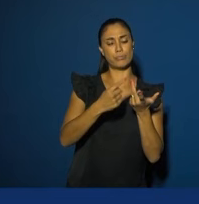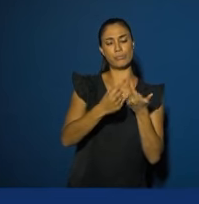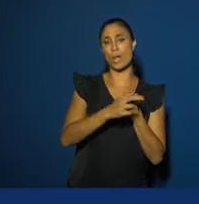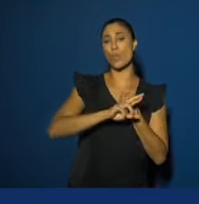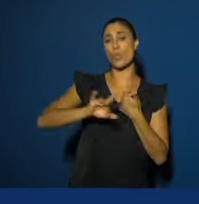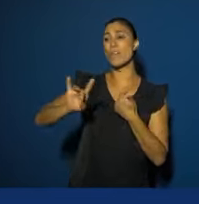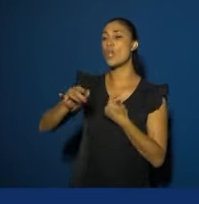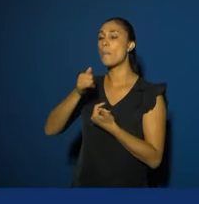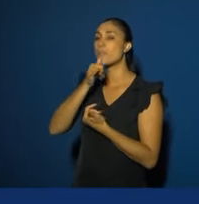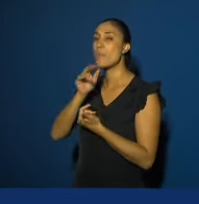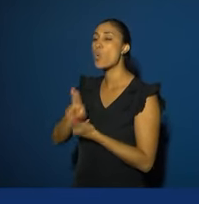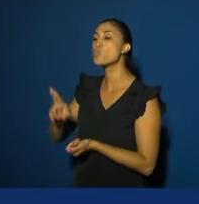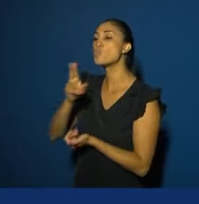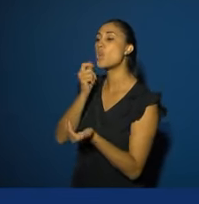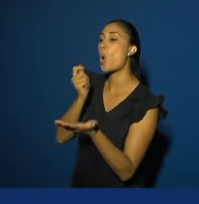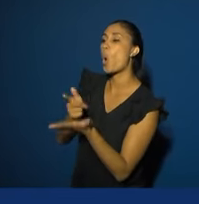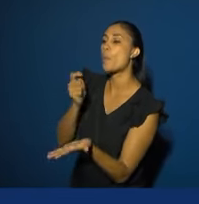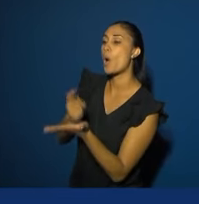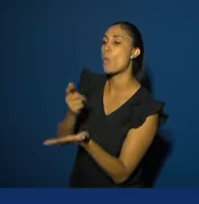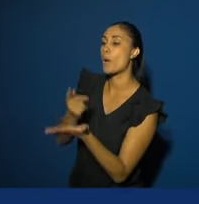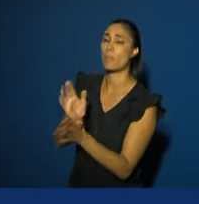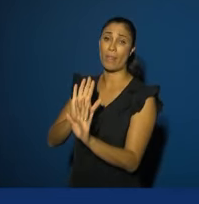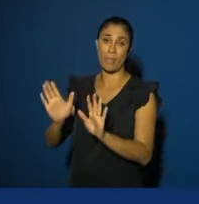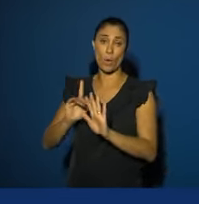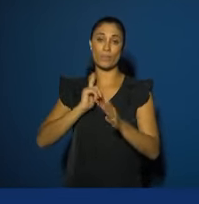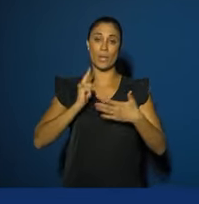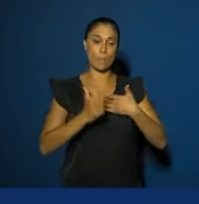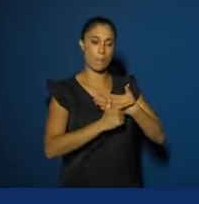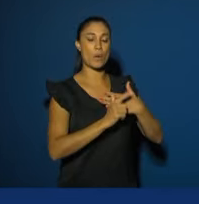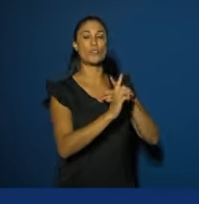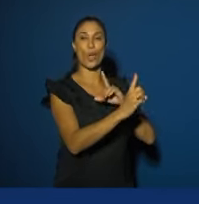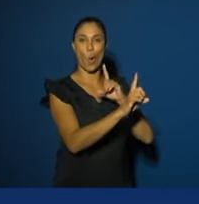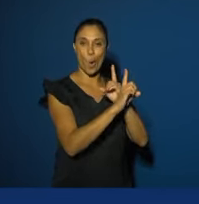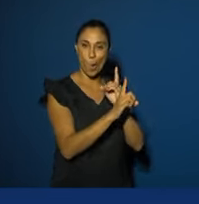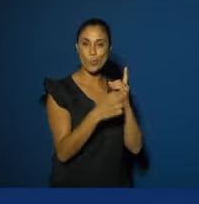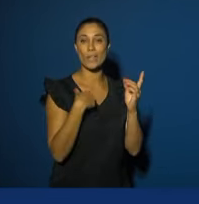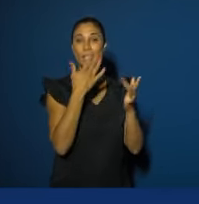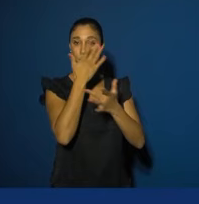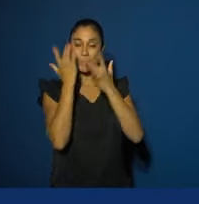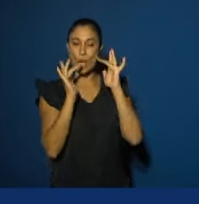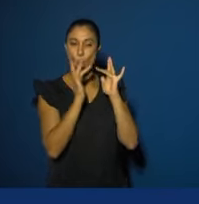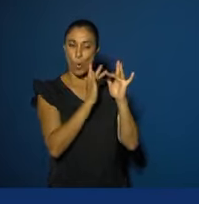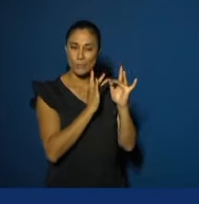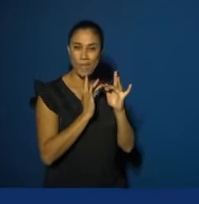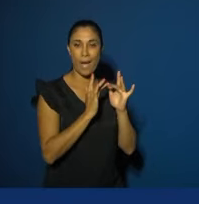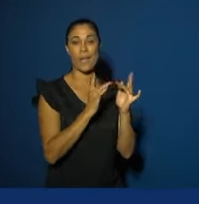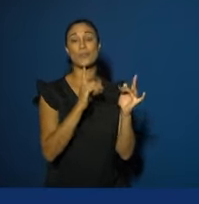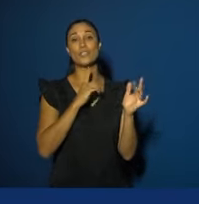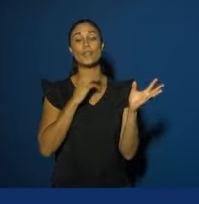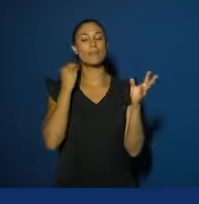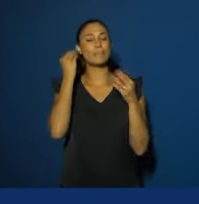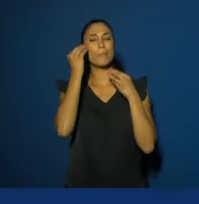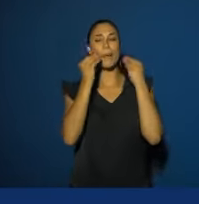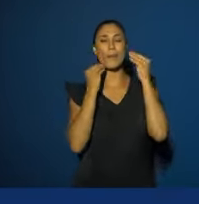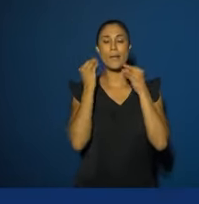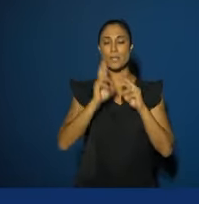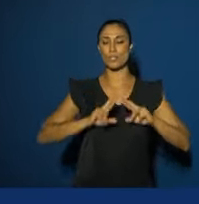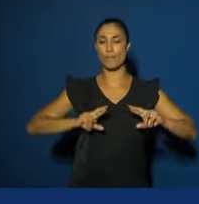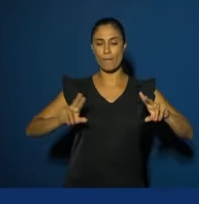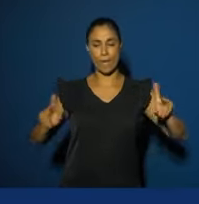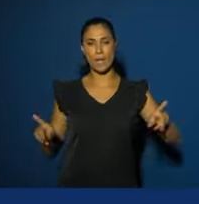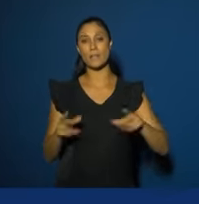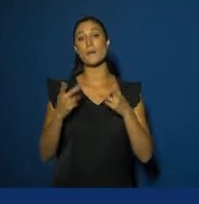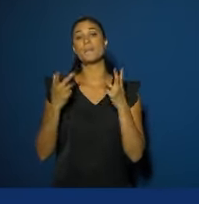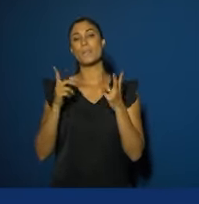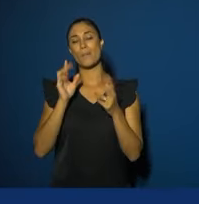consumo Imediato do que a gente precisa Ele cumpre um papel de encontro de as pessoas se conectarem da gente ter essas experiências que o Rafa tava